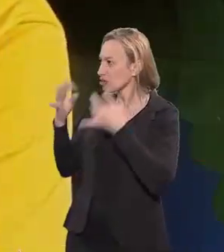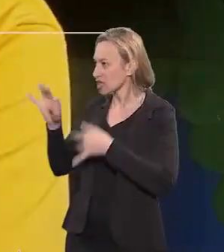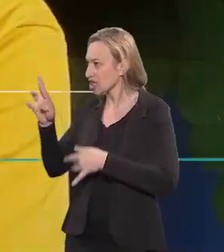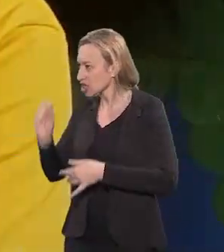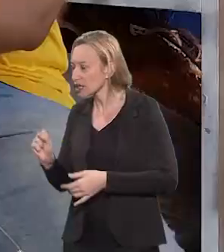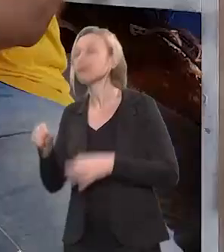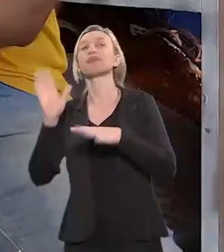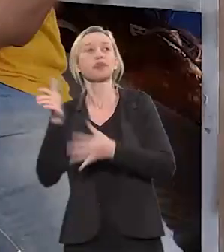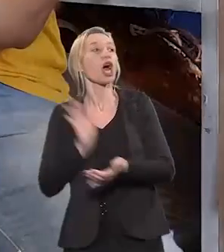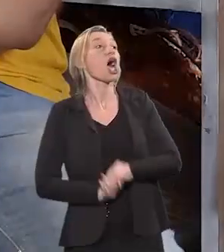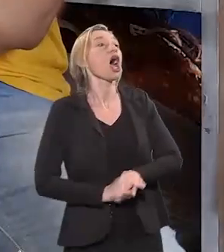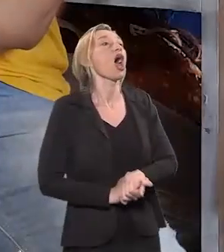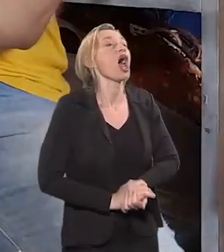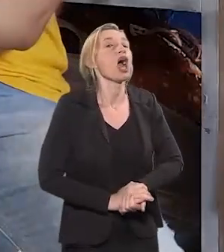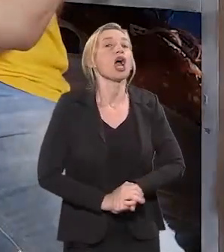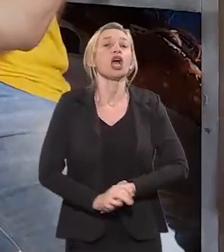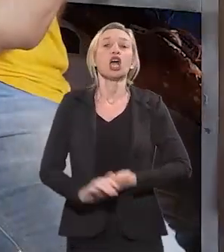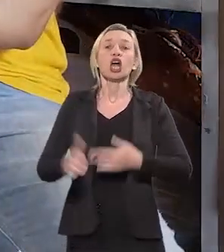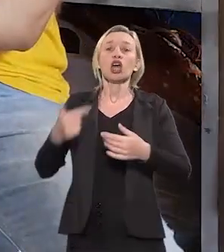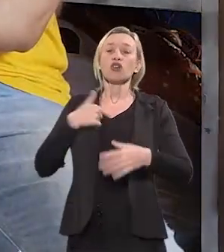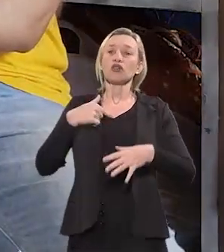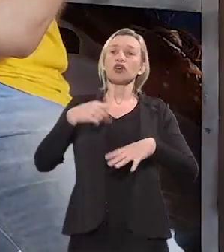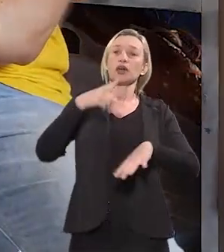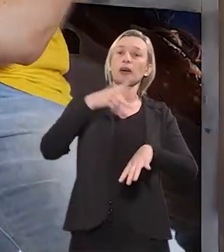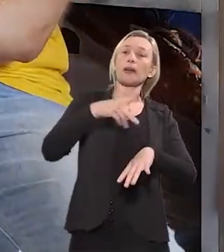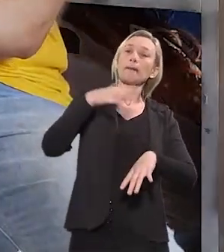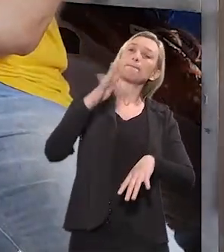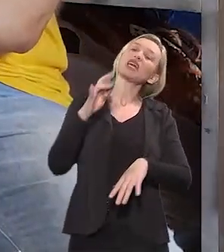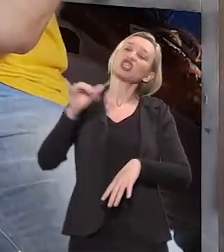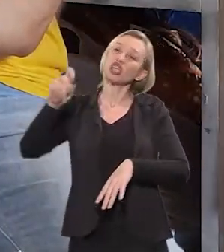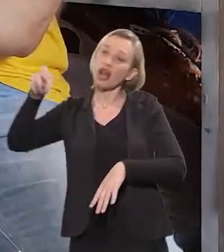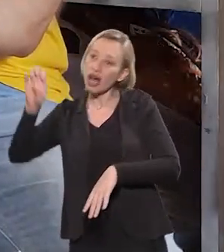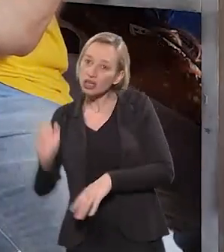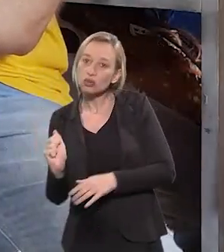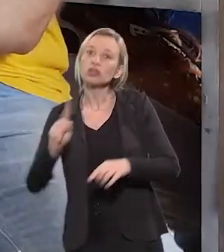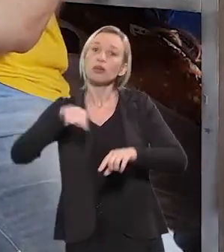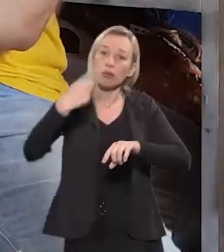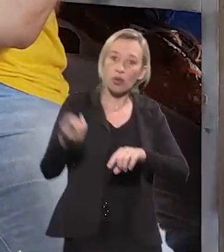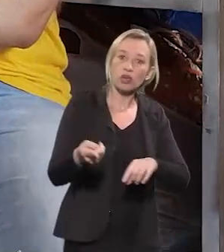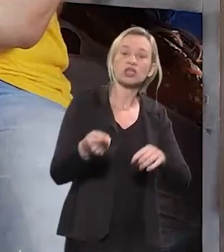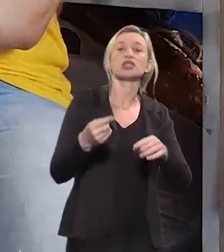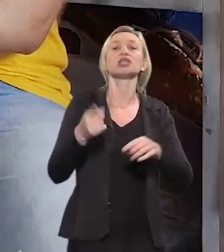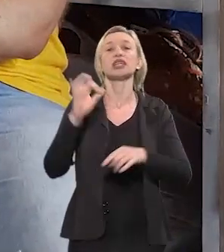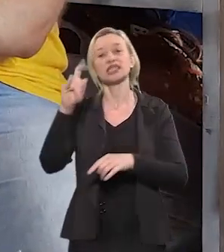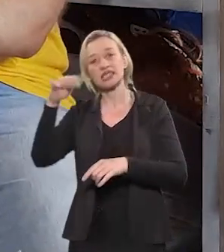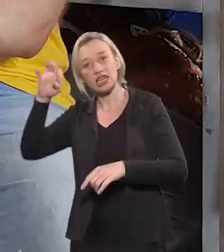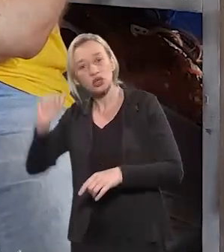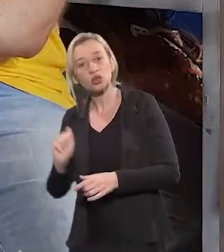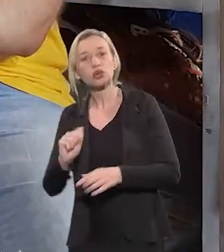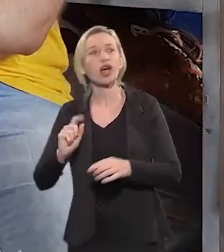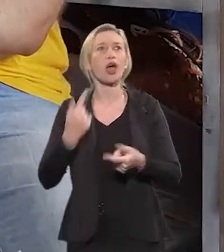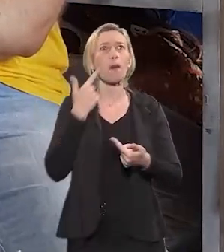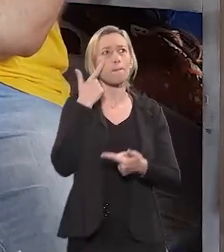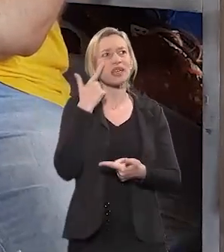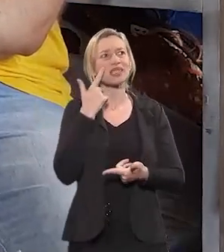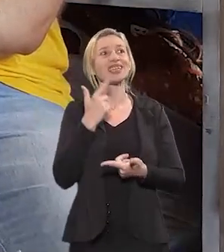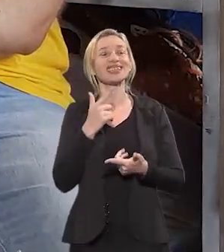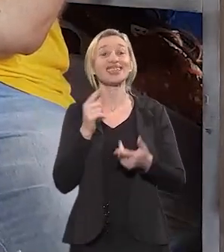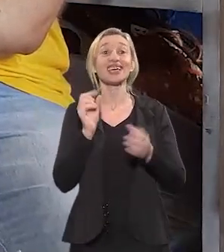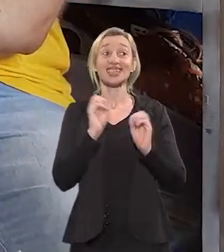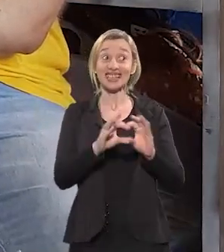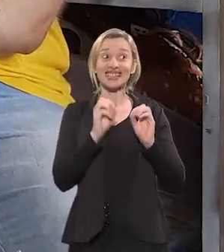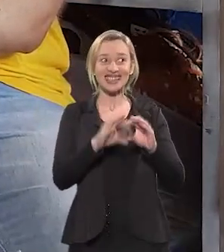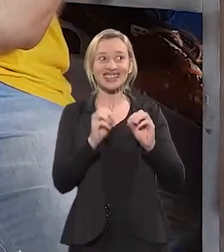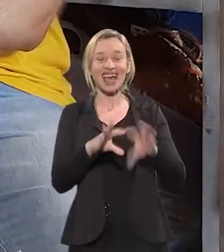artes cênicas. Ah. E aí, em licenciatura, fiz bacharelado, depois eu voltei para fazer licenciatura. Foi onde eu descobri, poxa, da aula